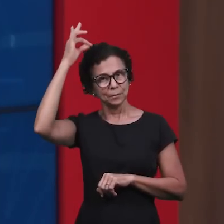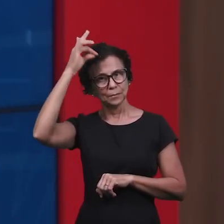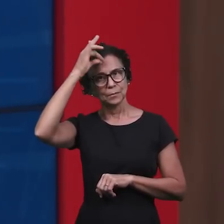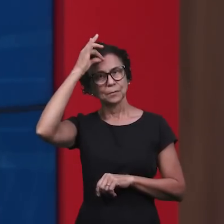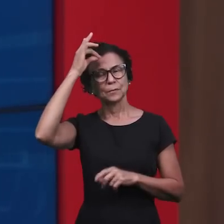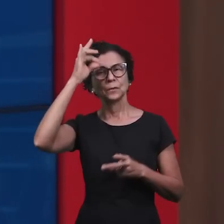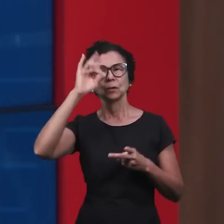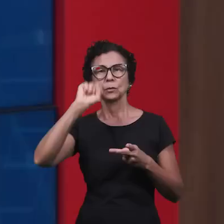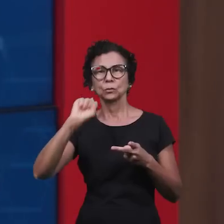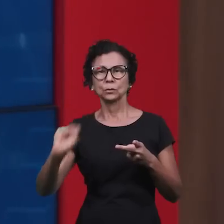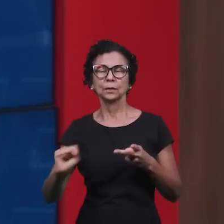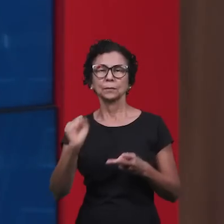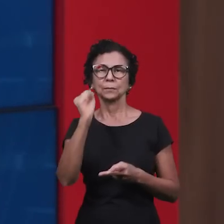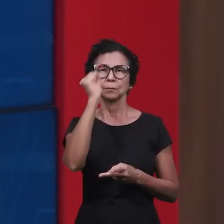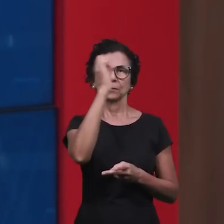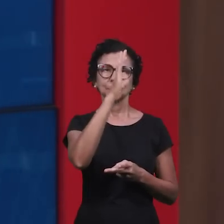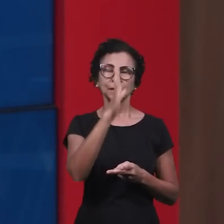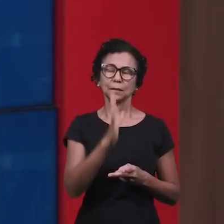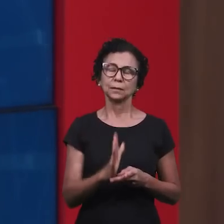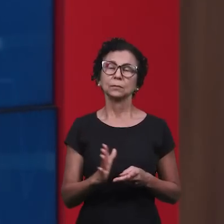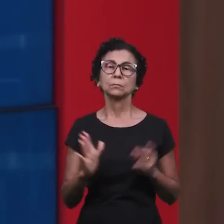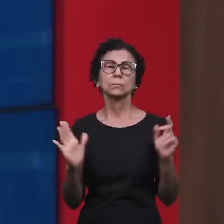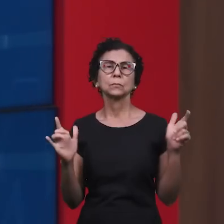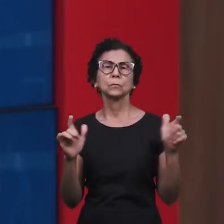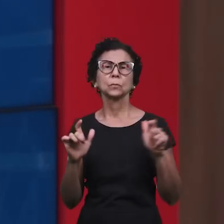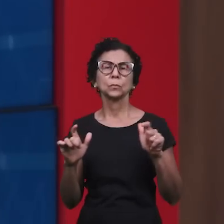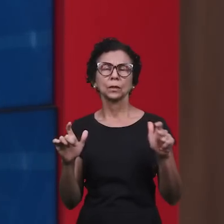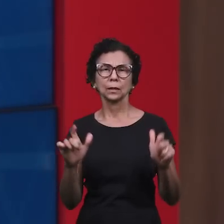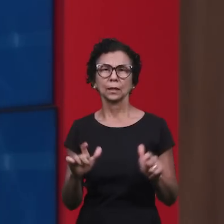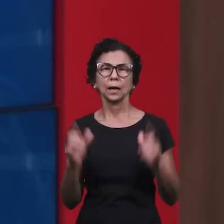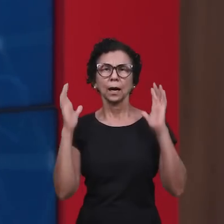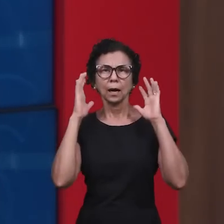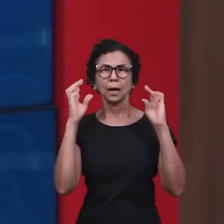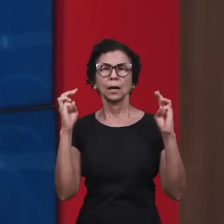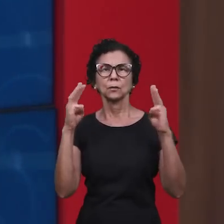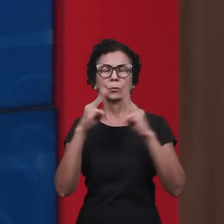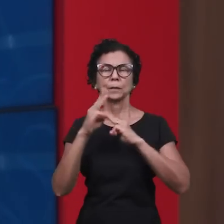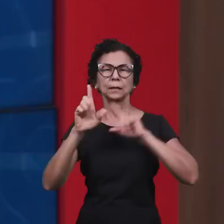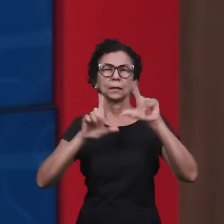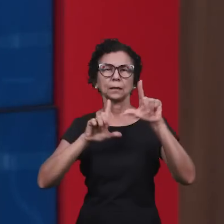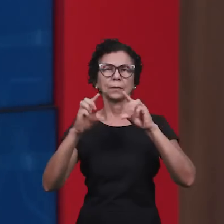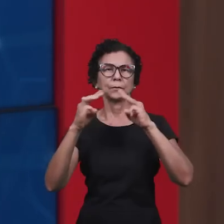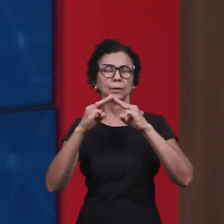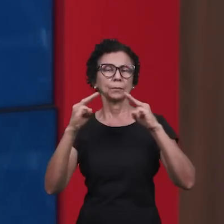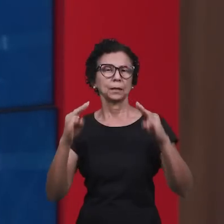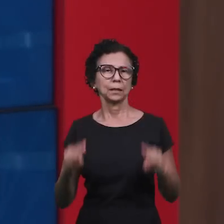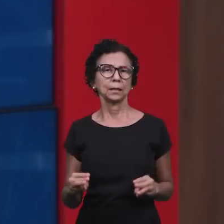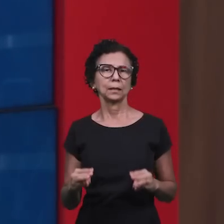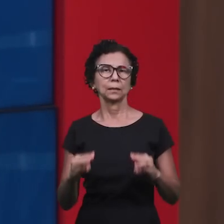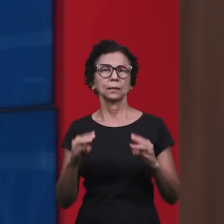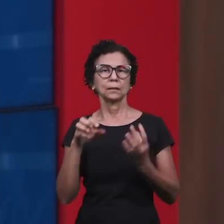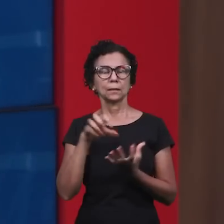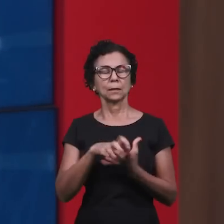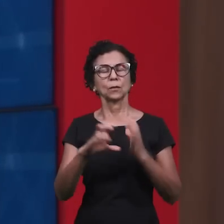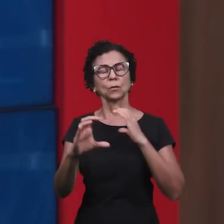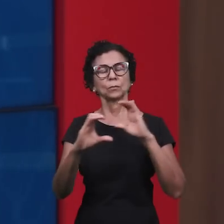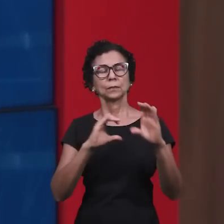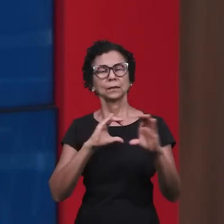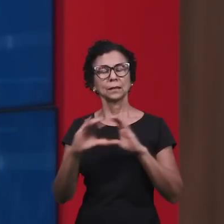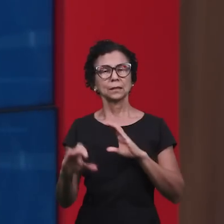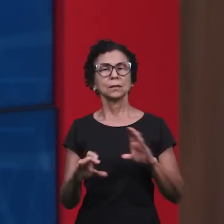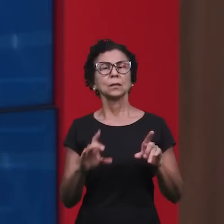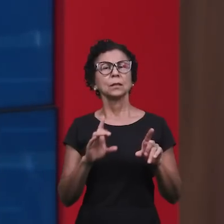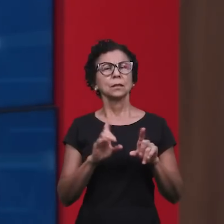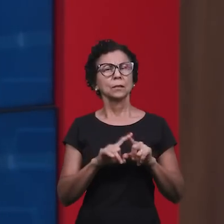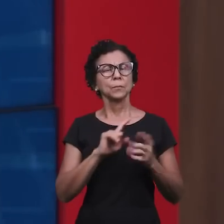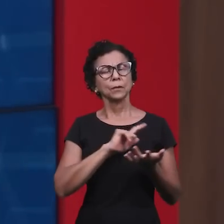Santo, no sudeste do Brasil, onde está localizada a nossa central de comunicação. E ainda vai conferir também